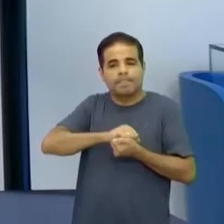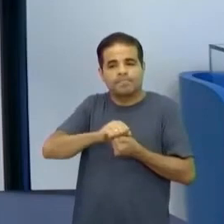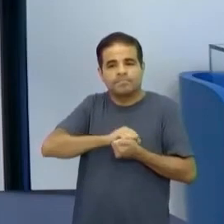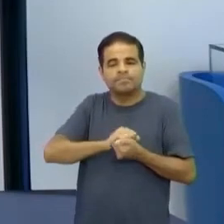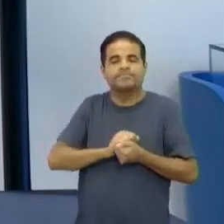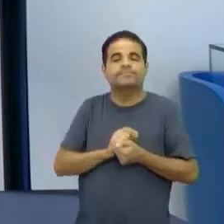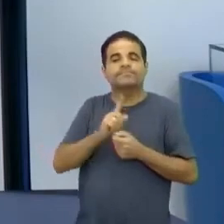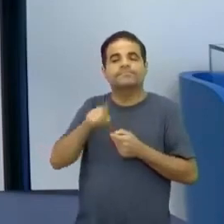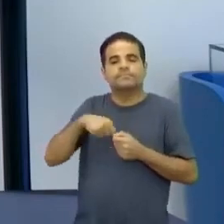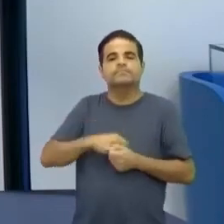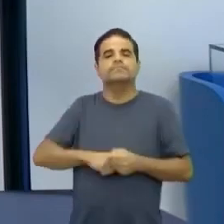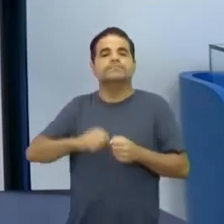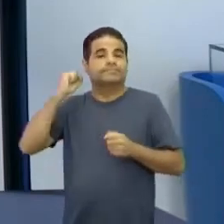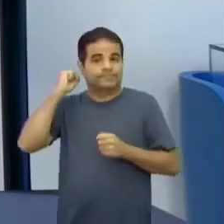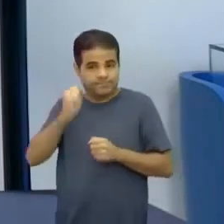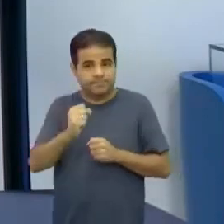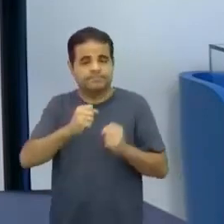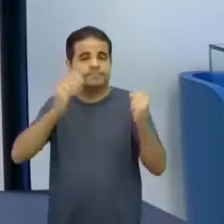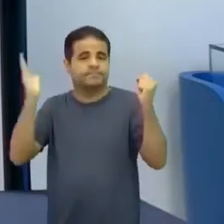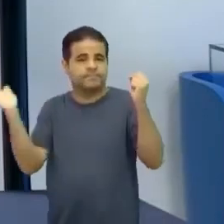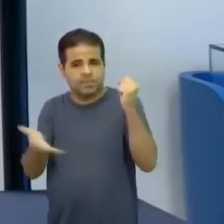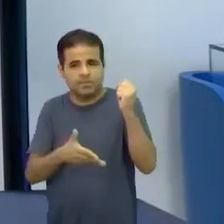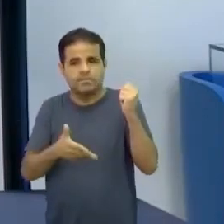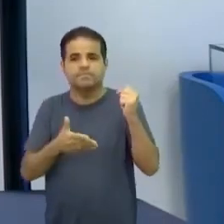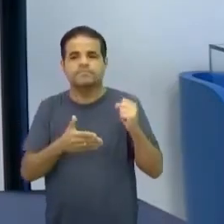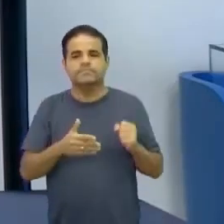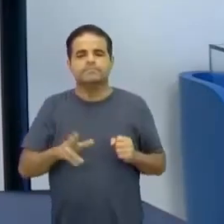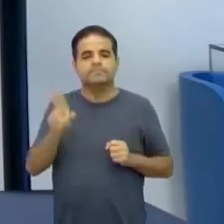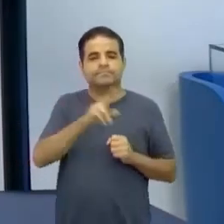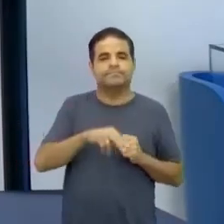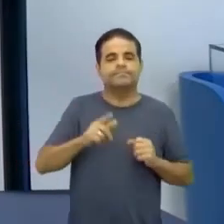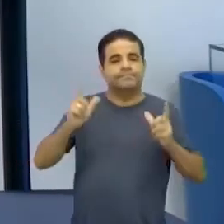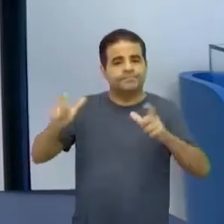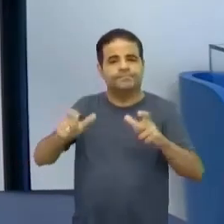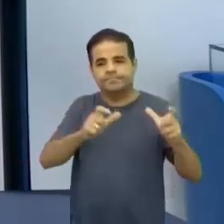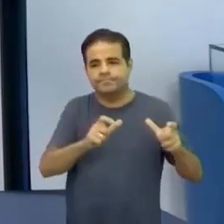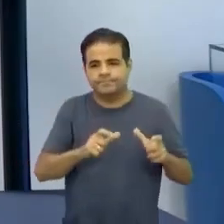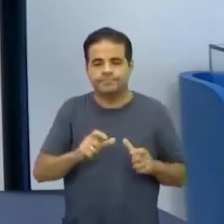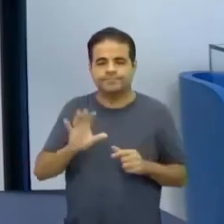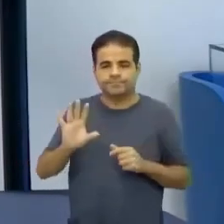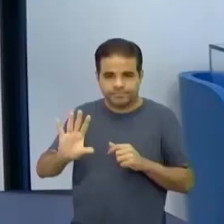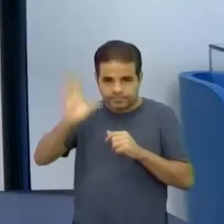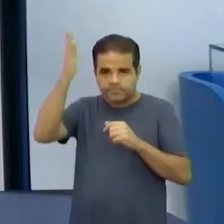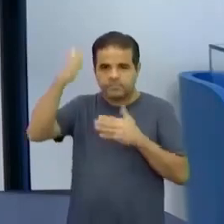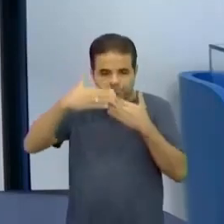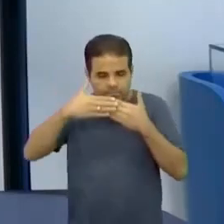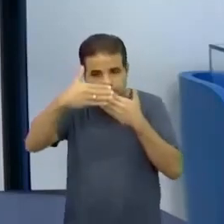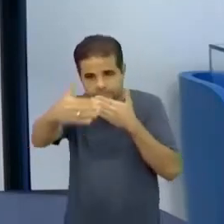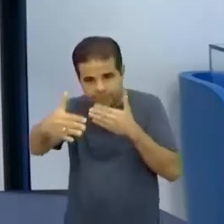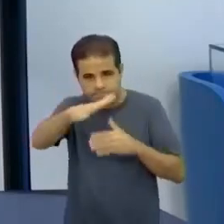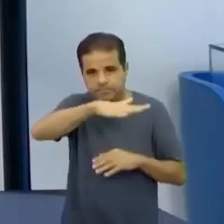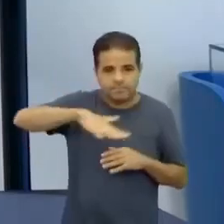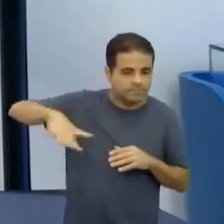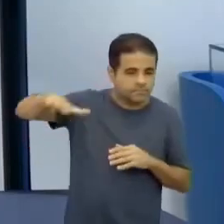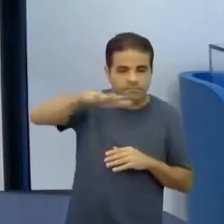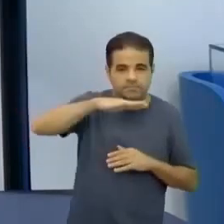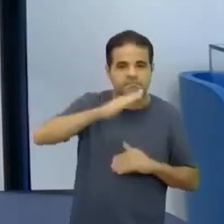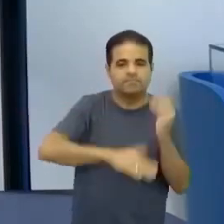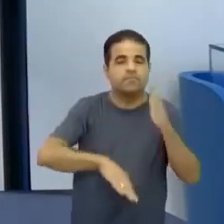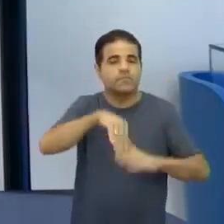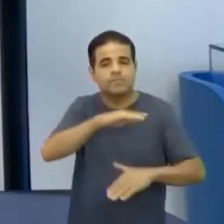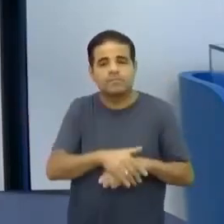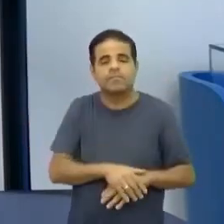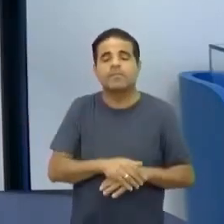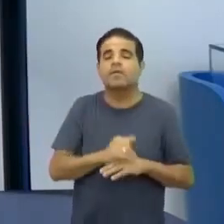ele na hora do abate, certo? Tem a água que vai ser utilizada para lavar o lugar onde aconteceu o abate, tá? Nós temos a água que foi usada